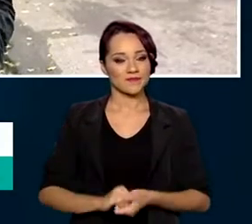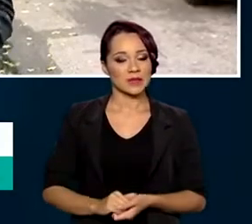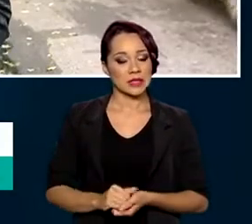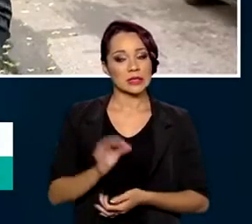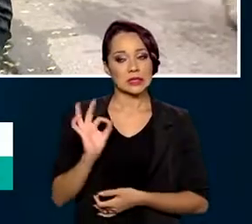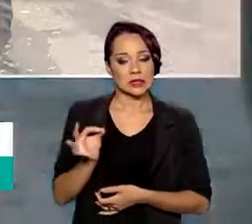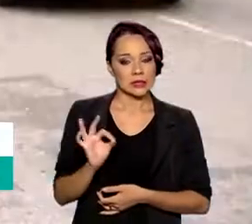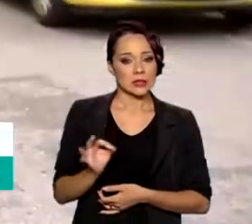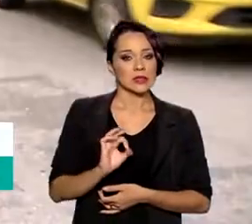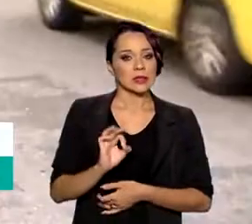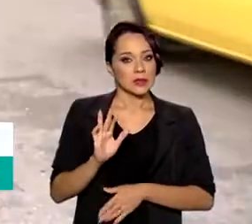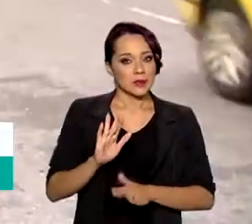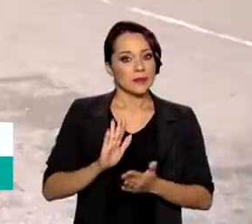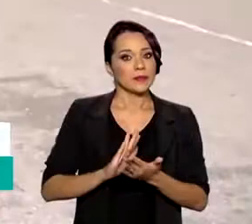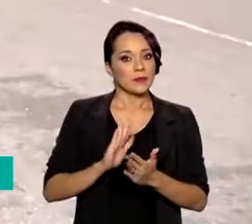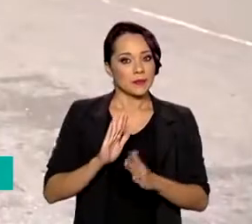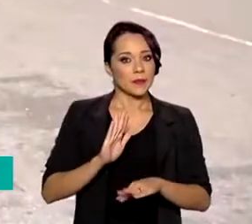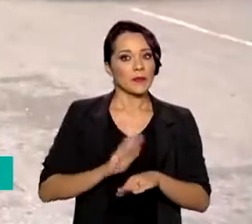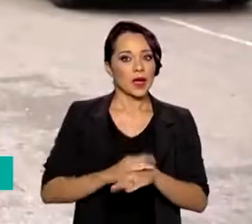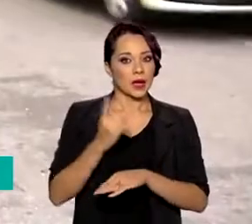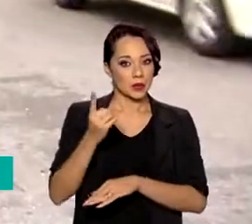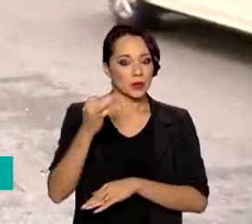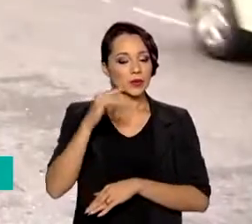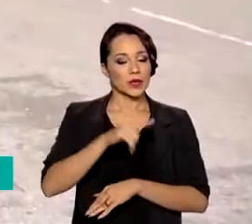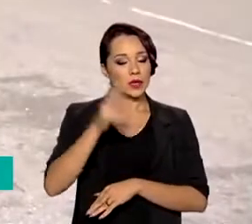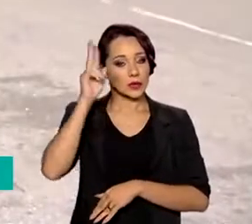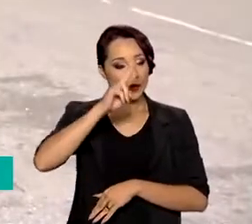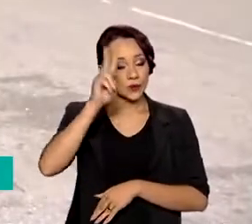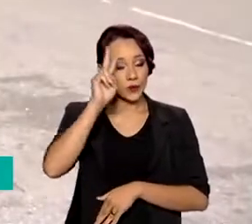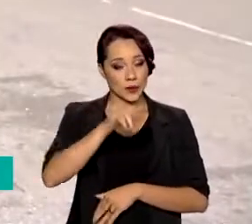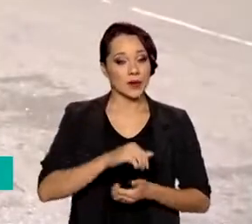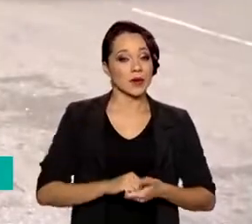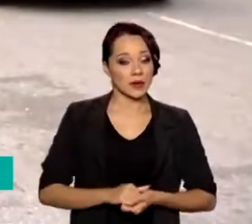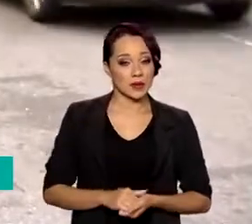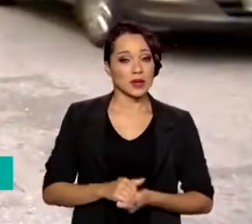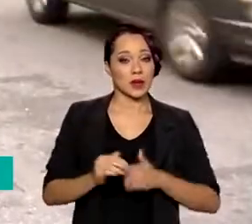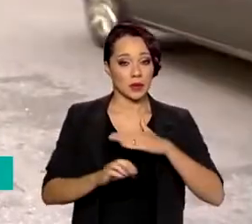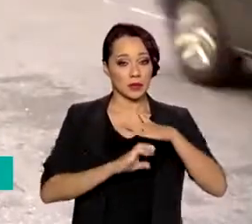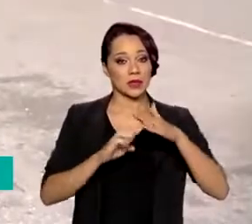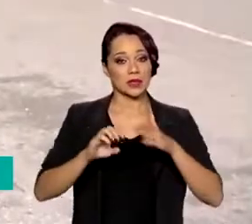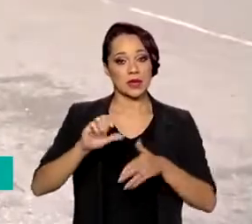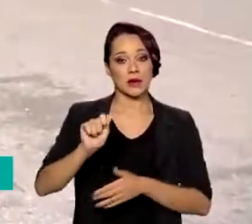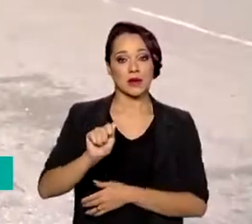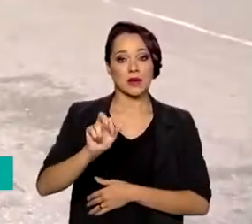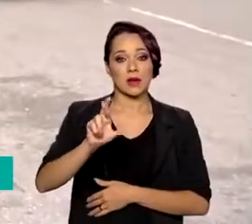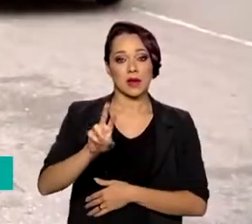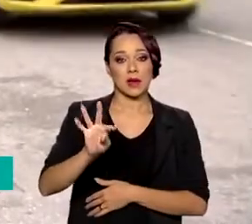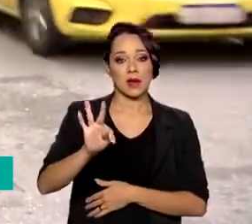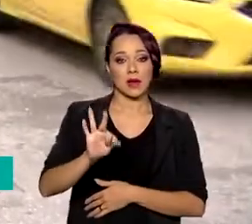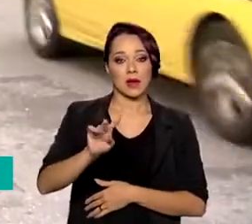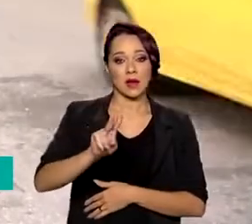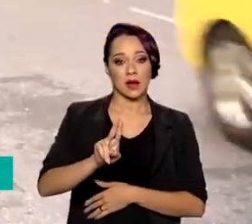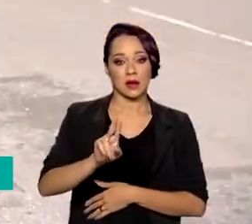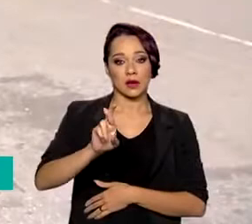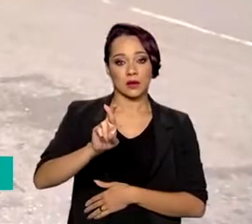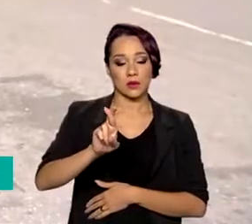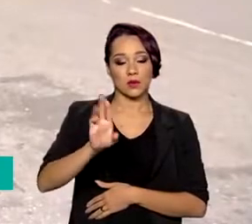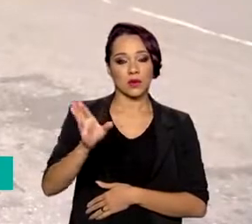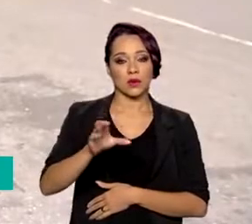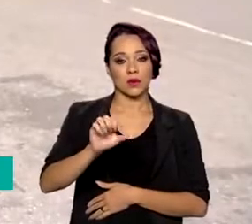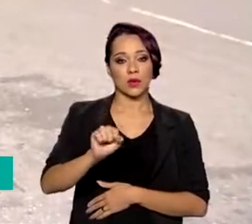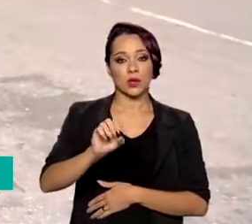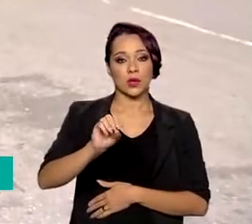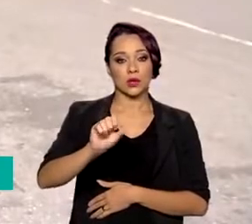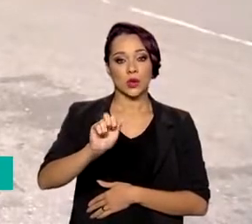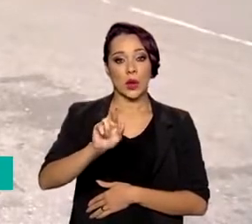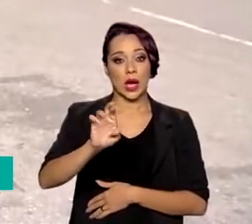disse, mais um capítulo desse episódio aí, né, envolvendo o empresário Arthur Soares, também conhecido como Rei Arthur,